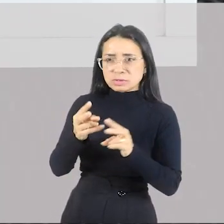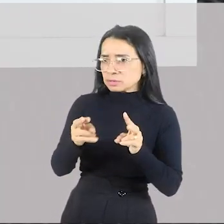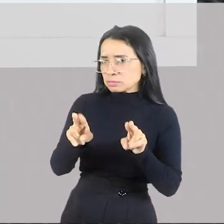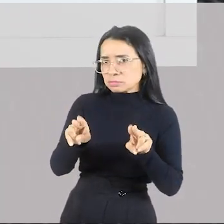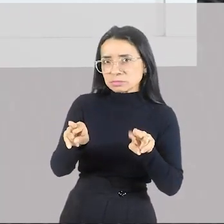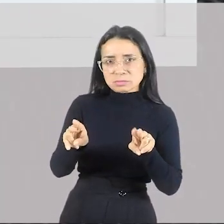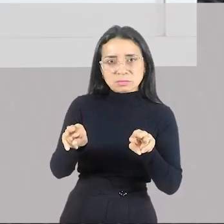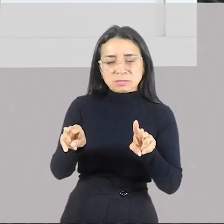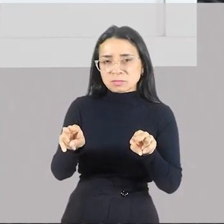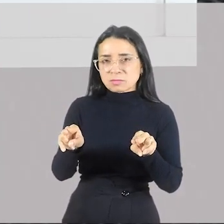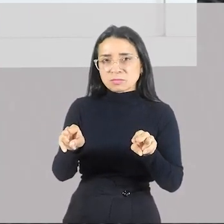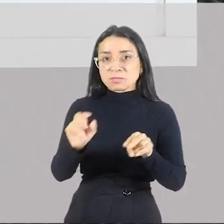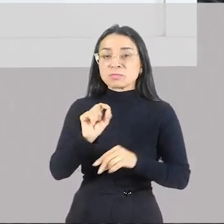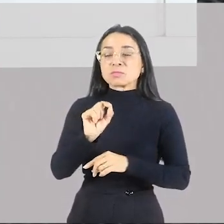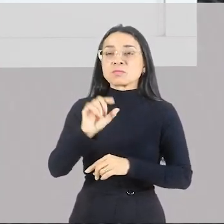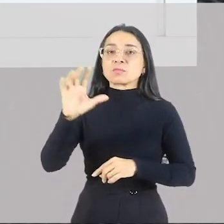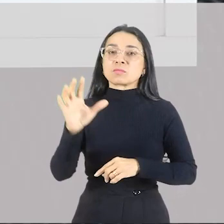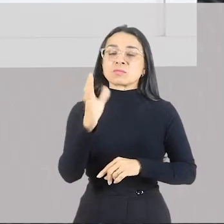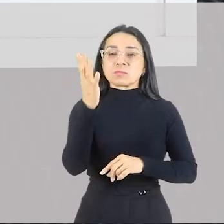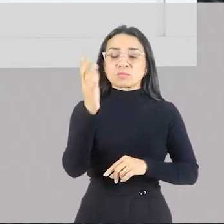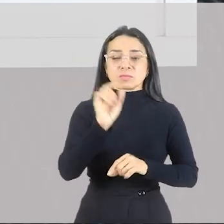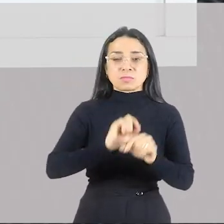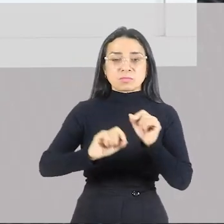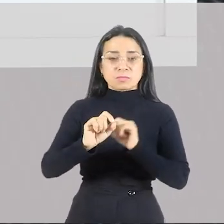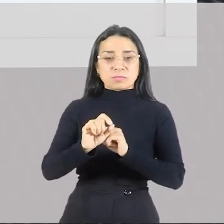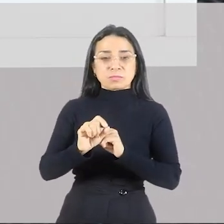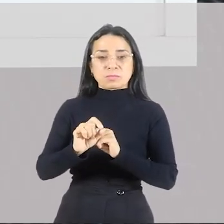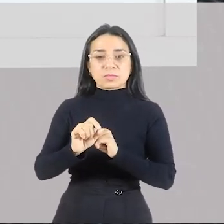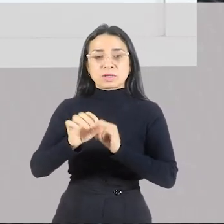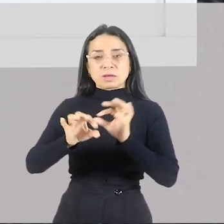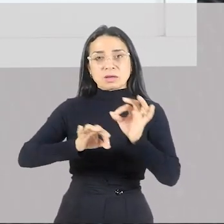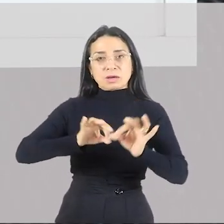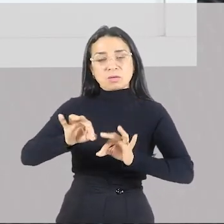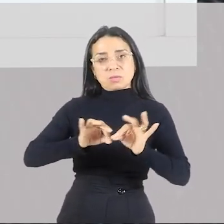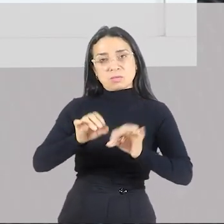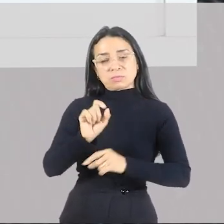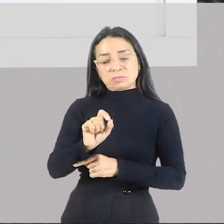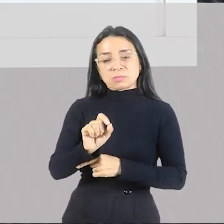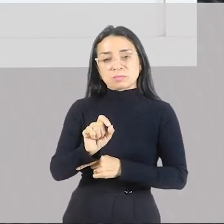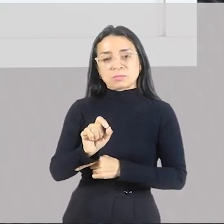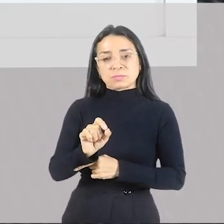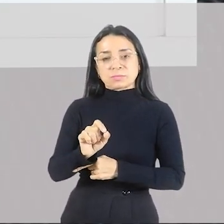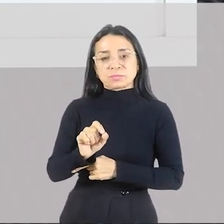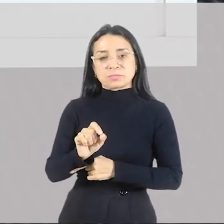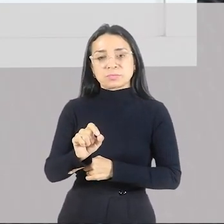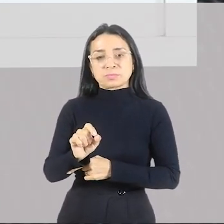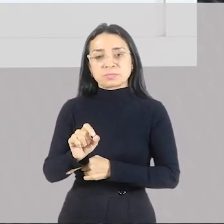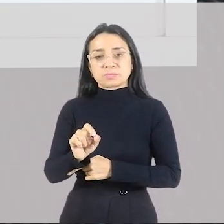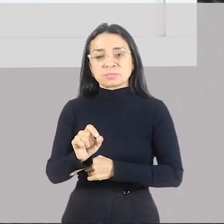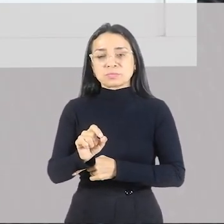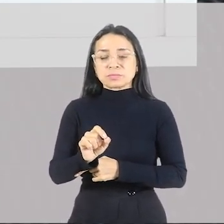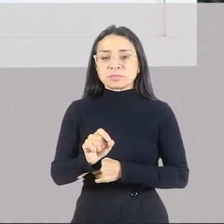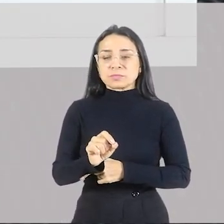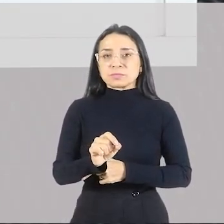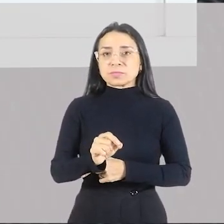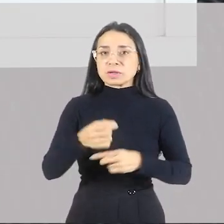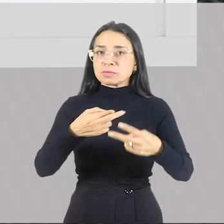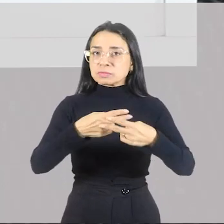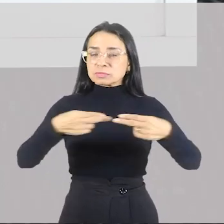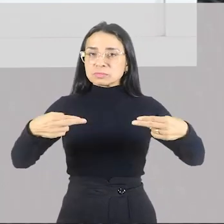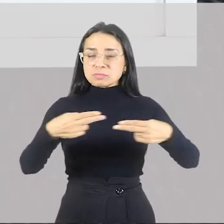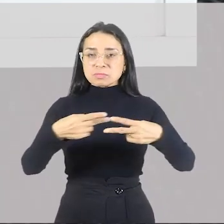Marcos. Quando isso acontece, quando a ordem em que você estabelece aqui os seus